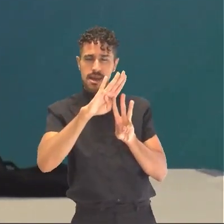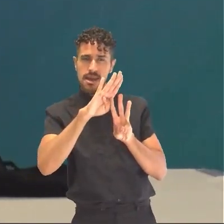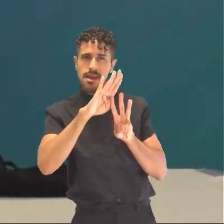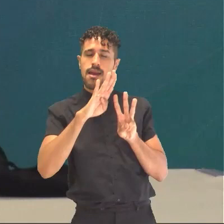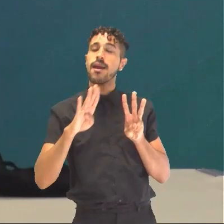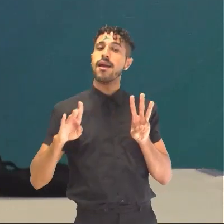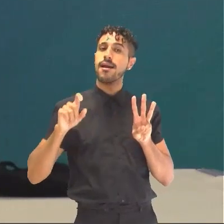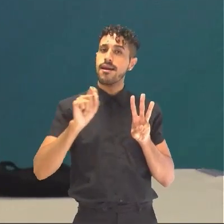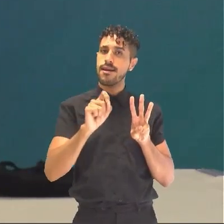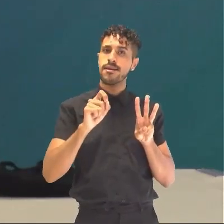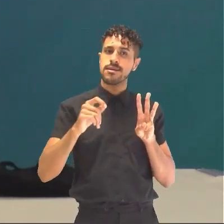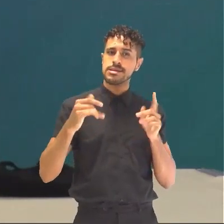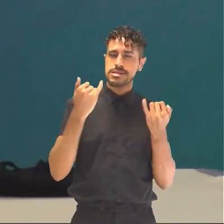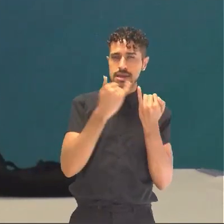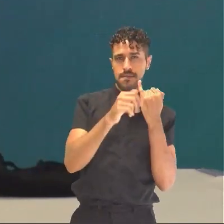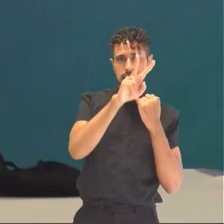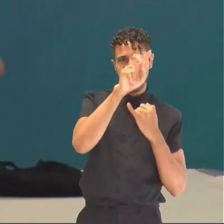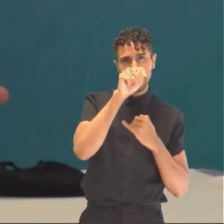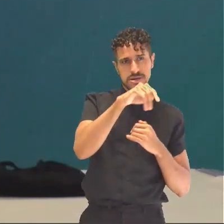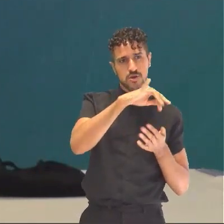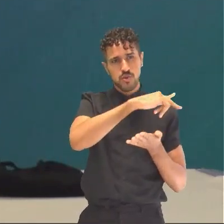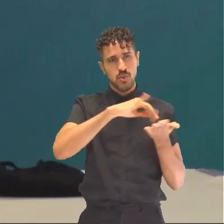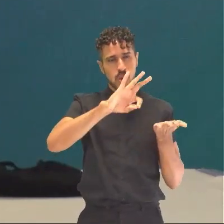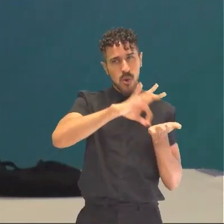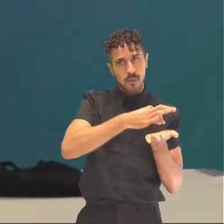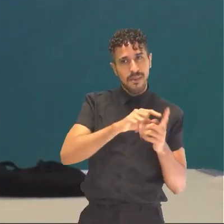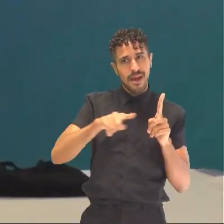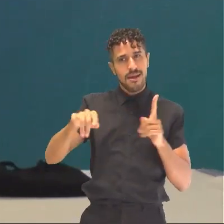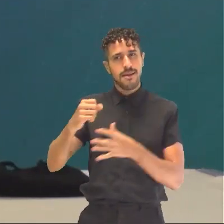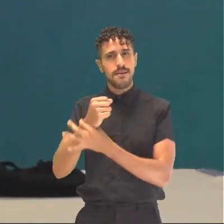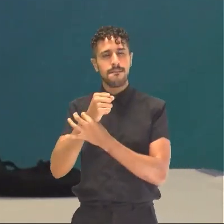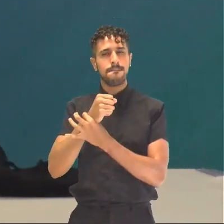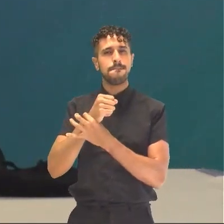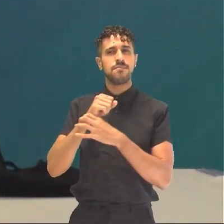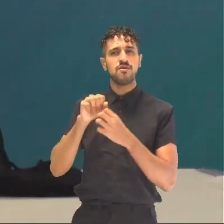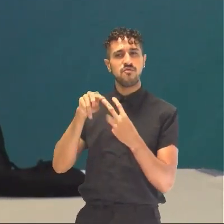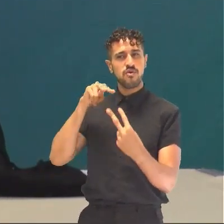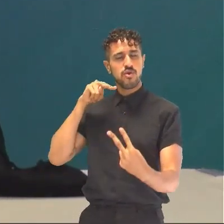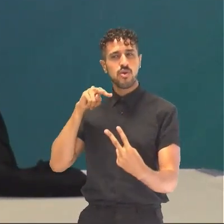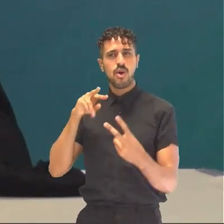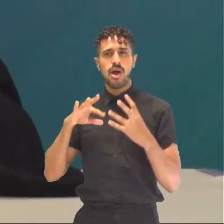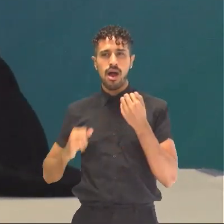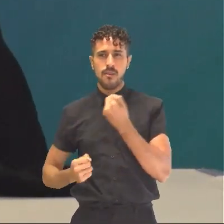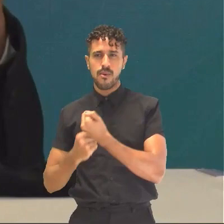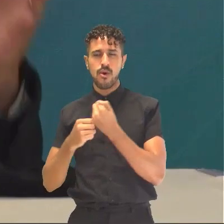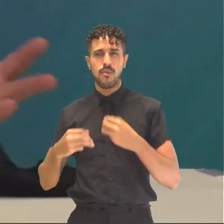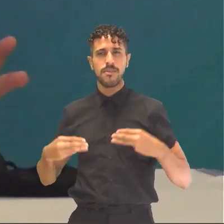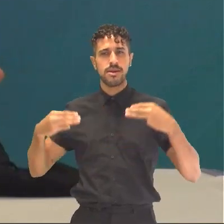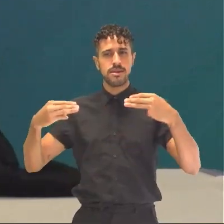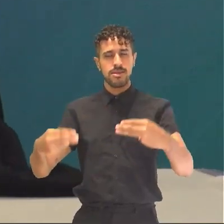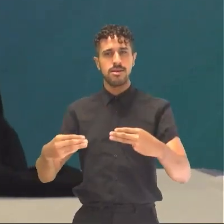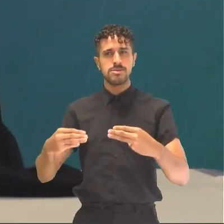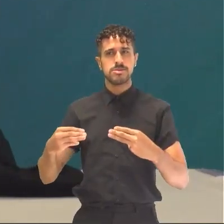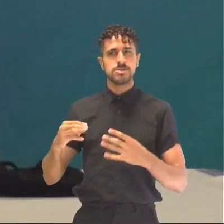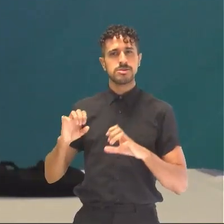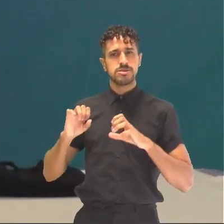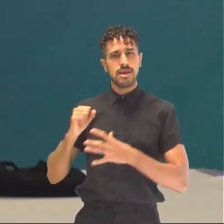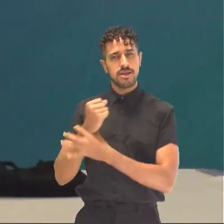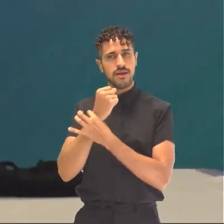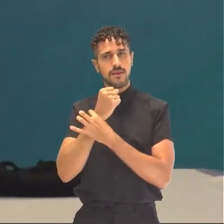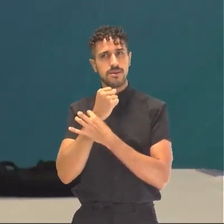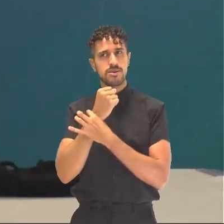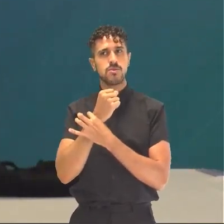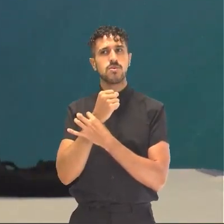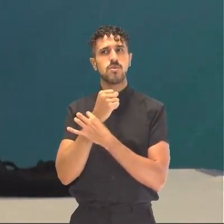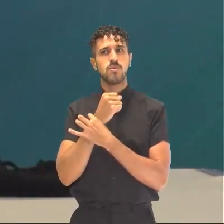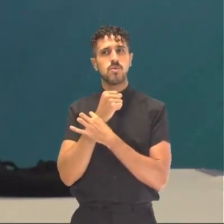mas na área de segurança cibernética. Então, a gente está dando apoio a todo o Ministério da Defesa na montagem da arquitetura do modelo de